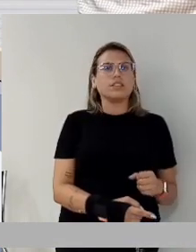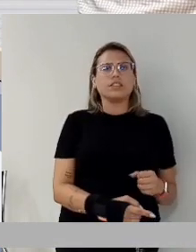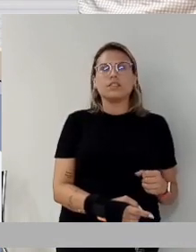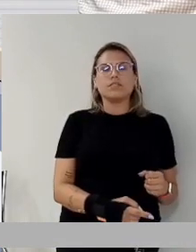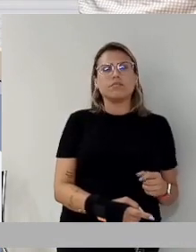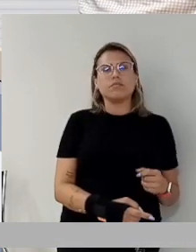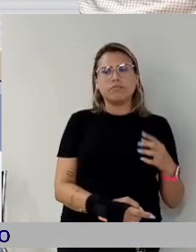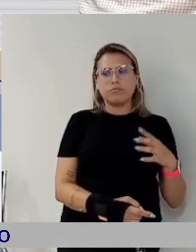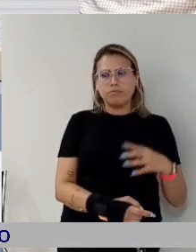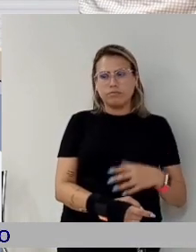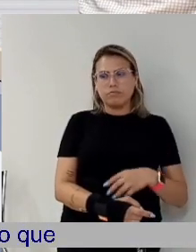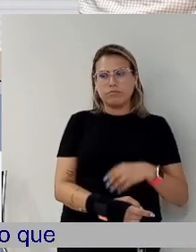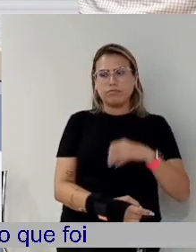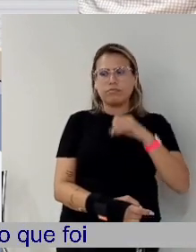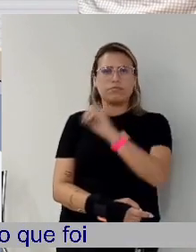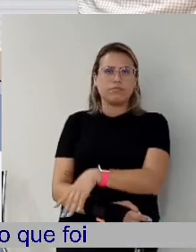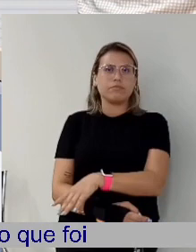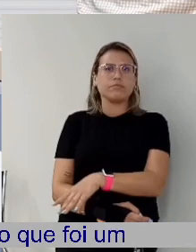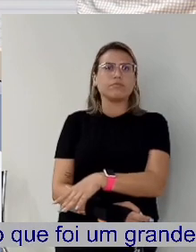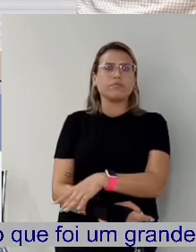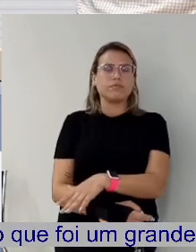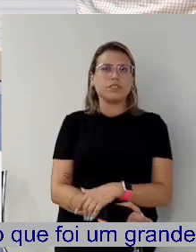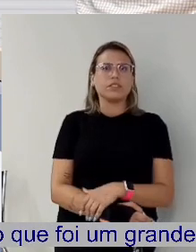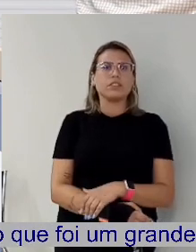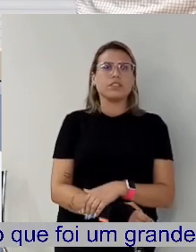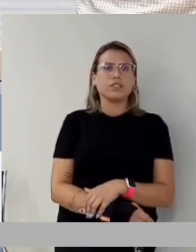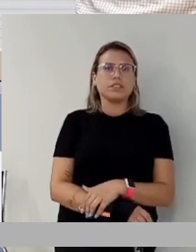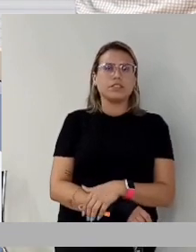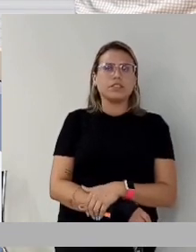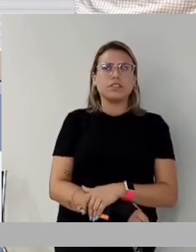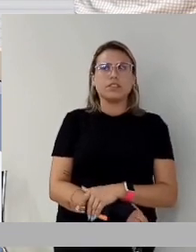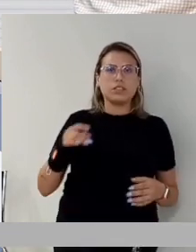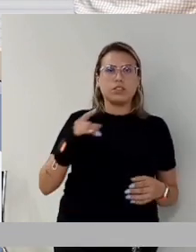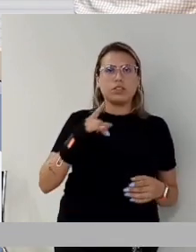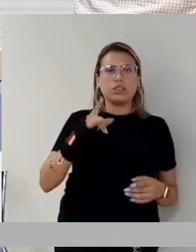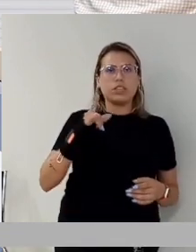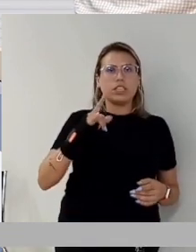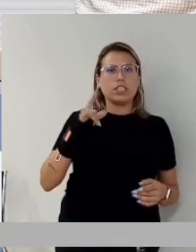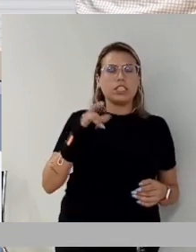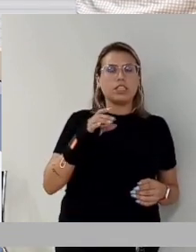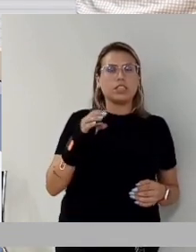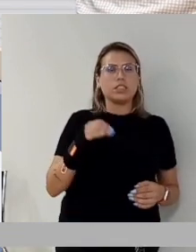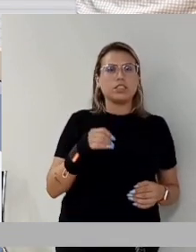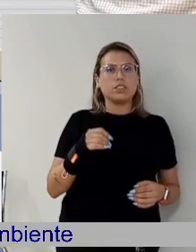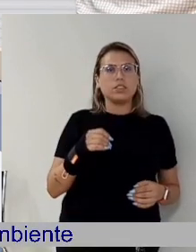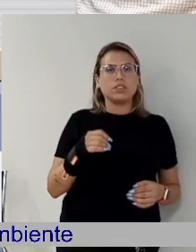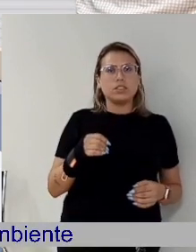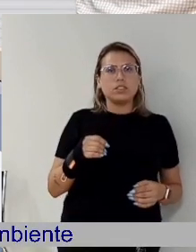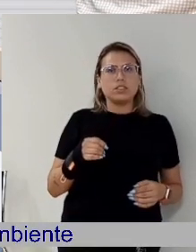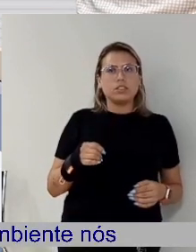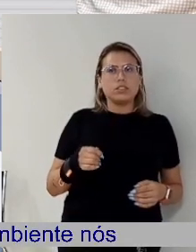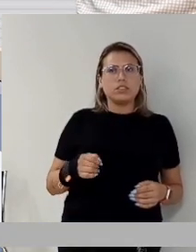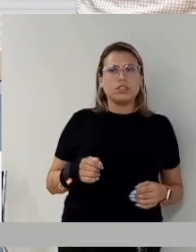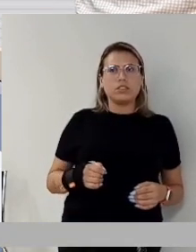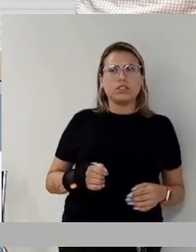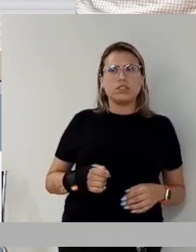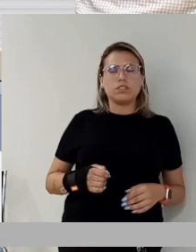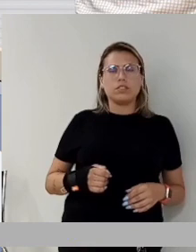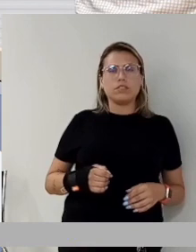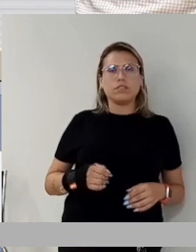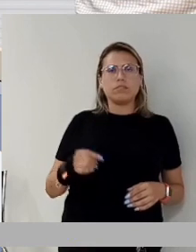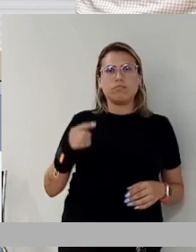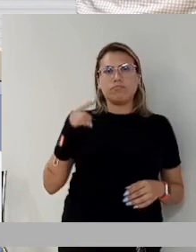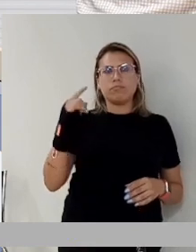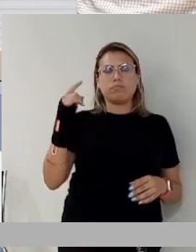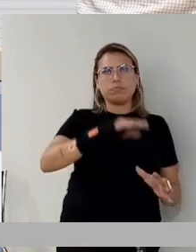já tá imediatamente a pessoa já joga na rua então pegar seu lixo como bairro 8 de setembro de repente tá lá uma